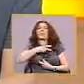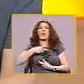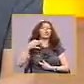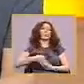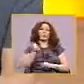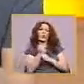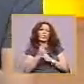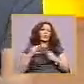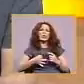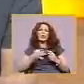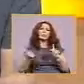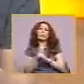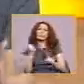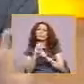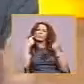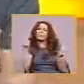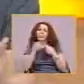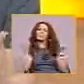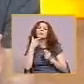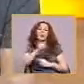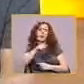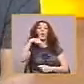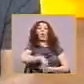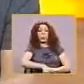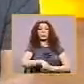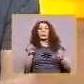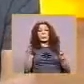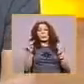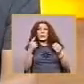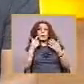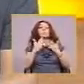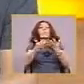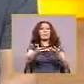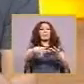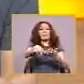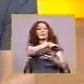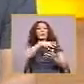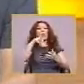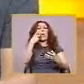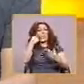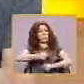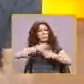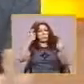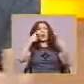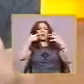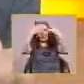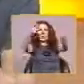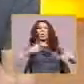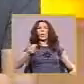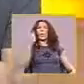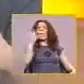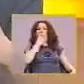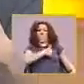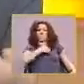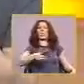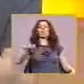E, de qualquer forma, hoje marca-se, de facto, enfim, com mais força, esta ideia do orgulho para a oposição à